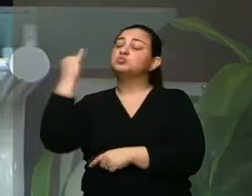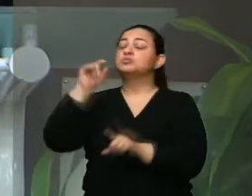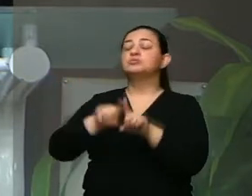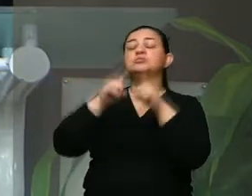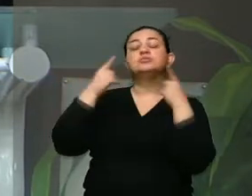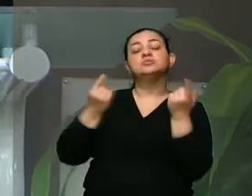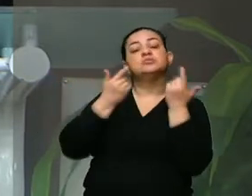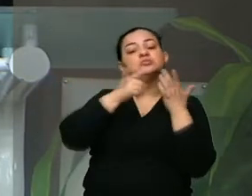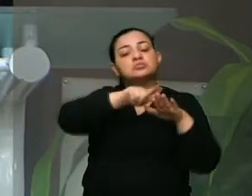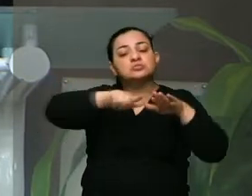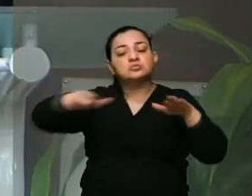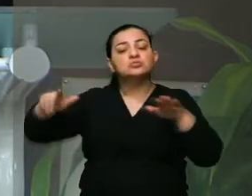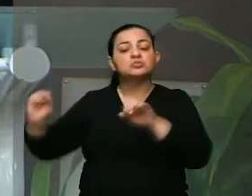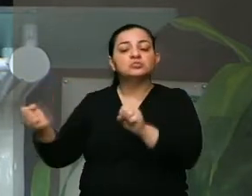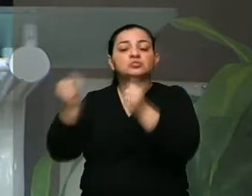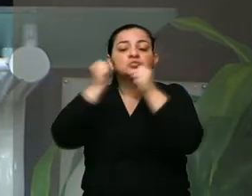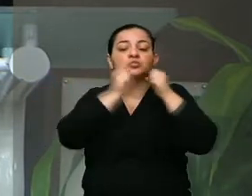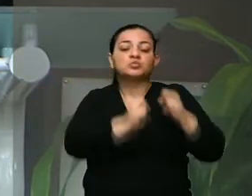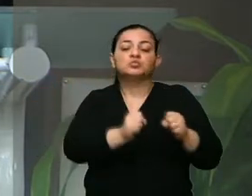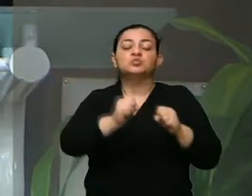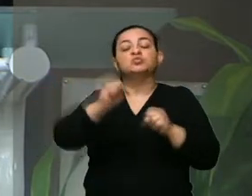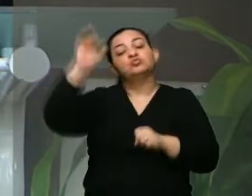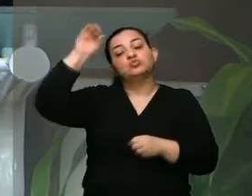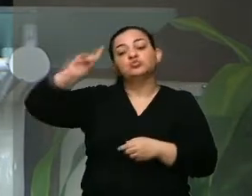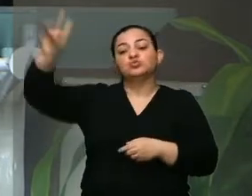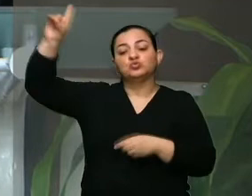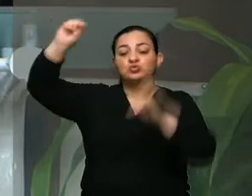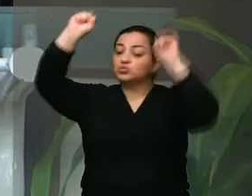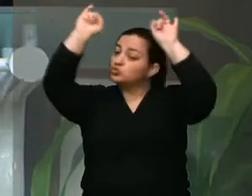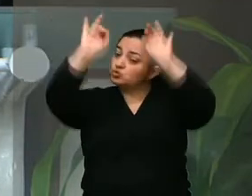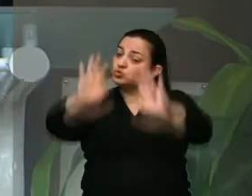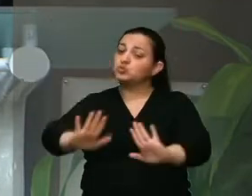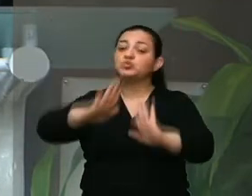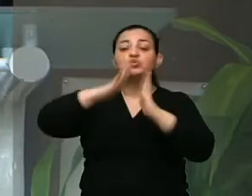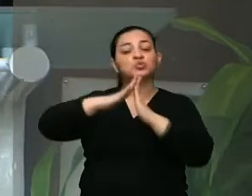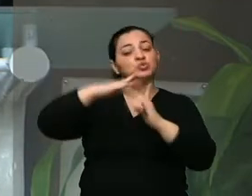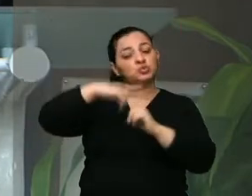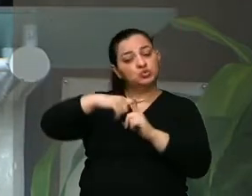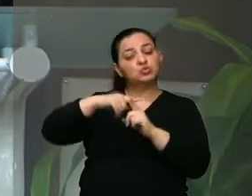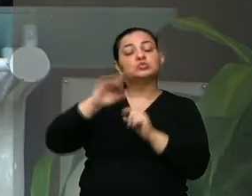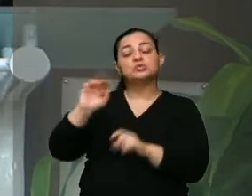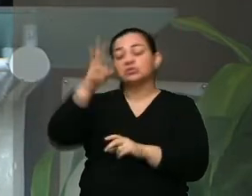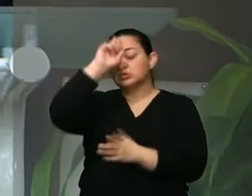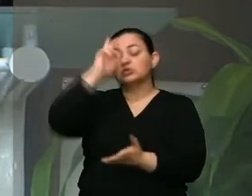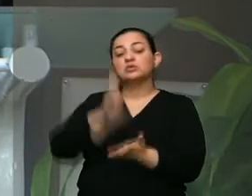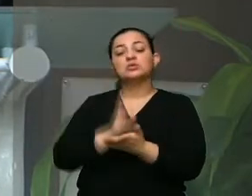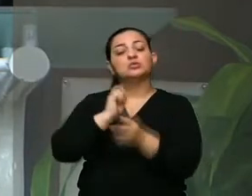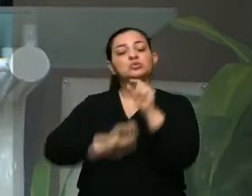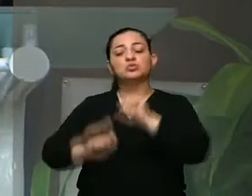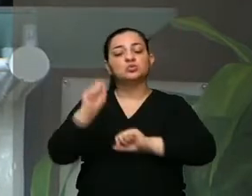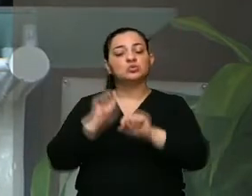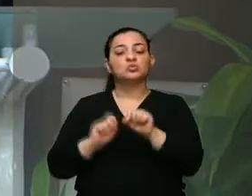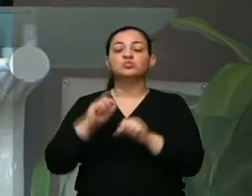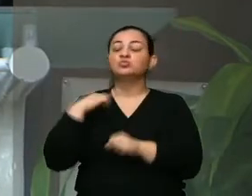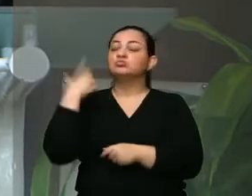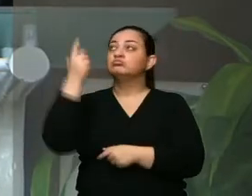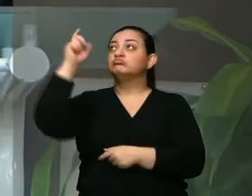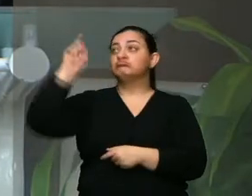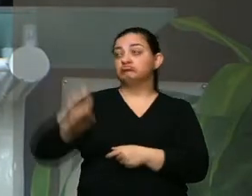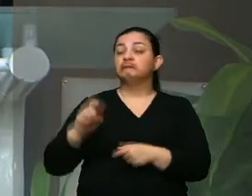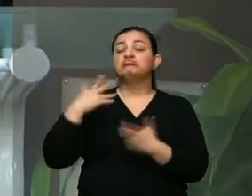permaneça com o poder de deus deus abençoou aquela organização esta é a razão pela qual eu sou